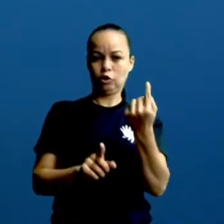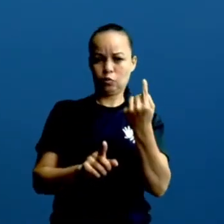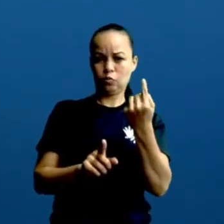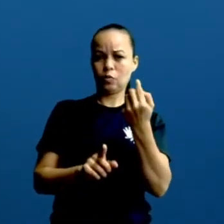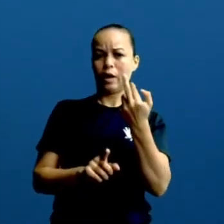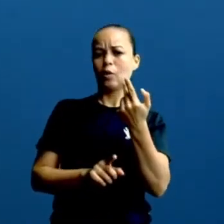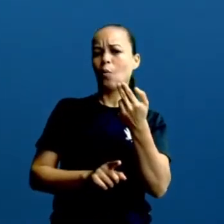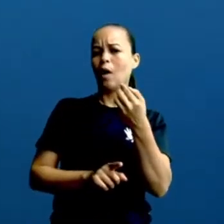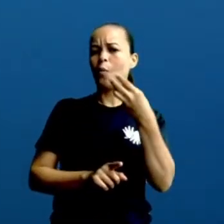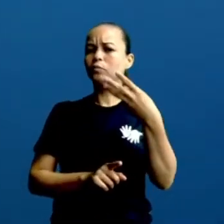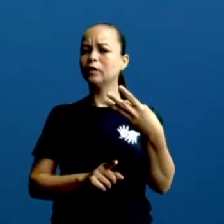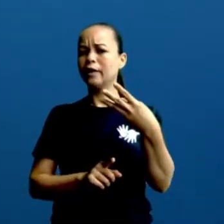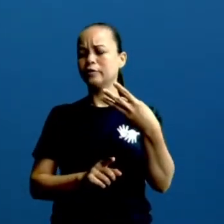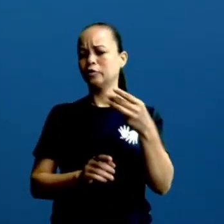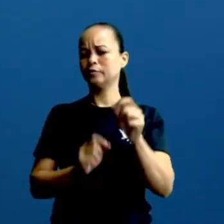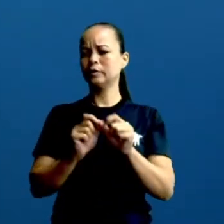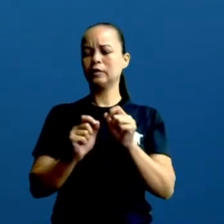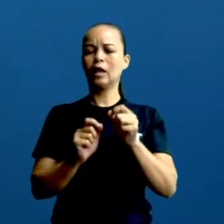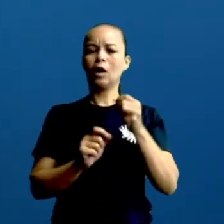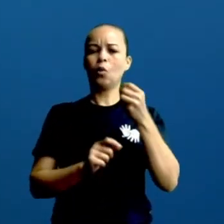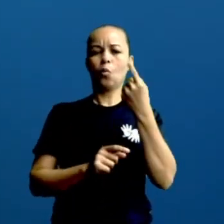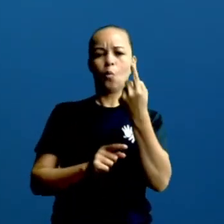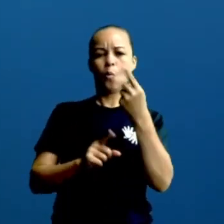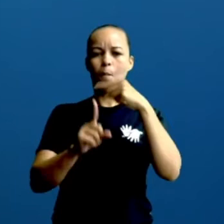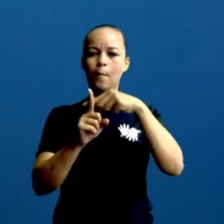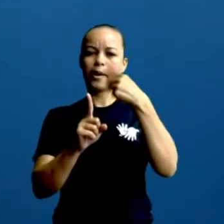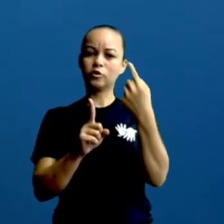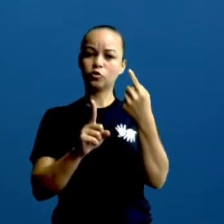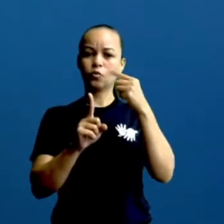13 Mas